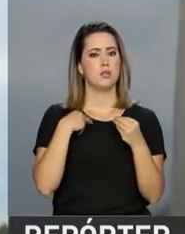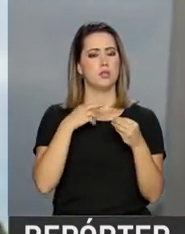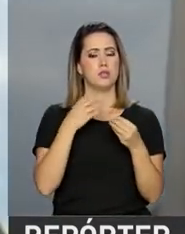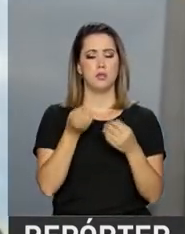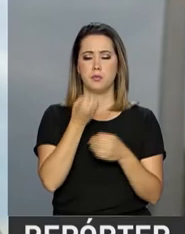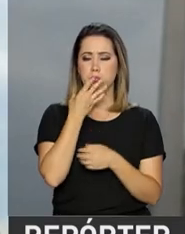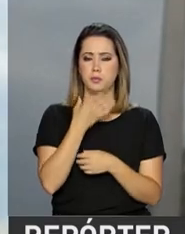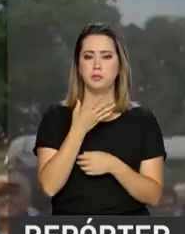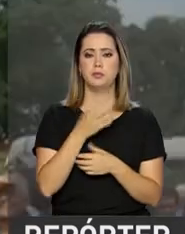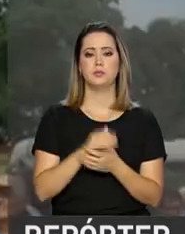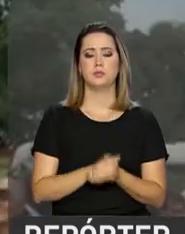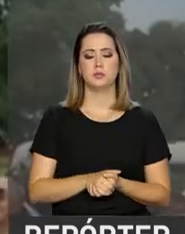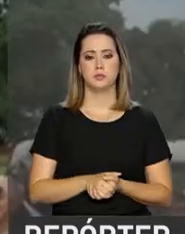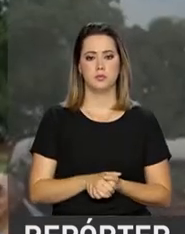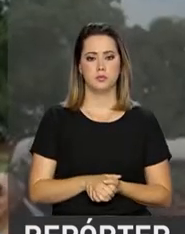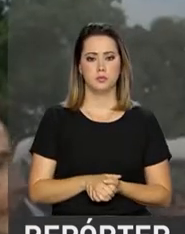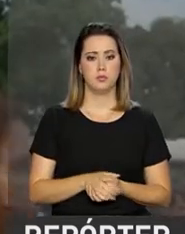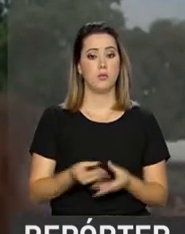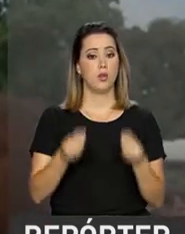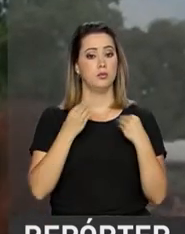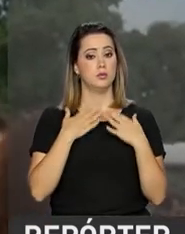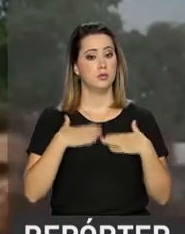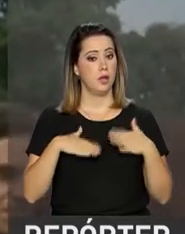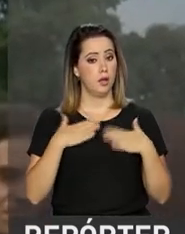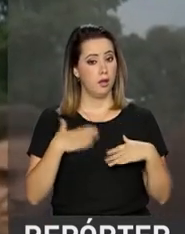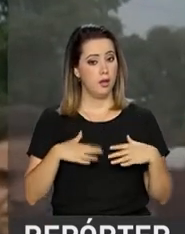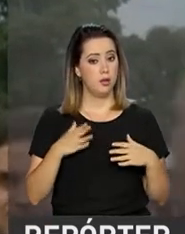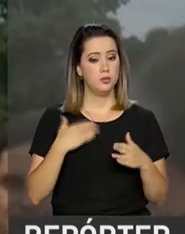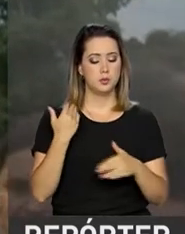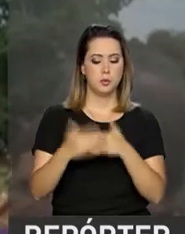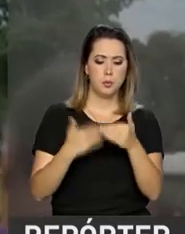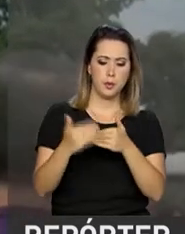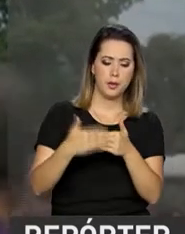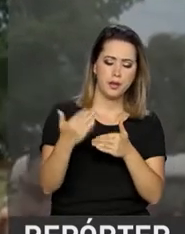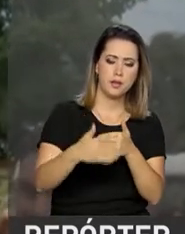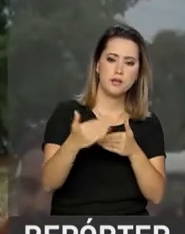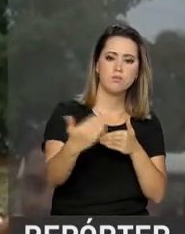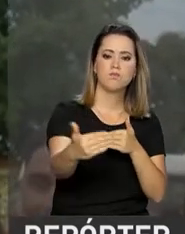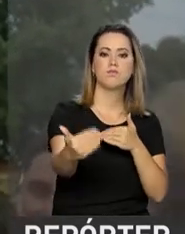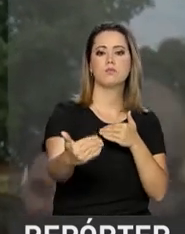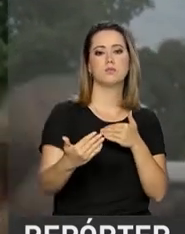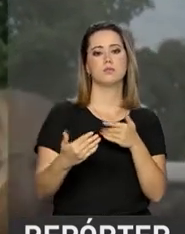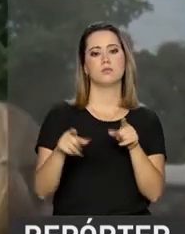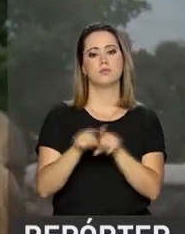de benefícios. Tranquilidade, progresso e,